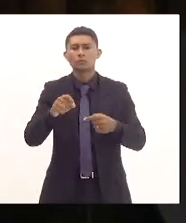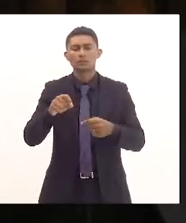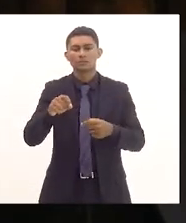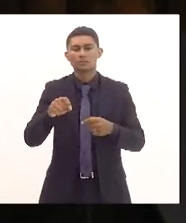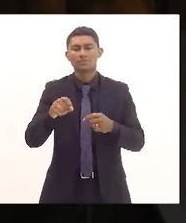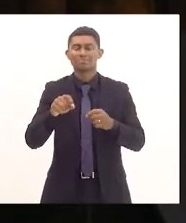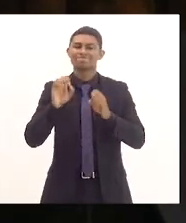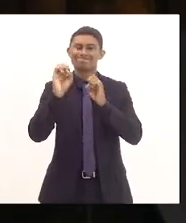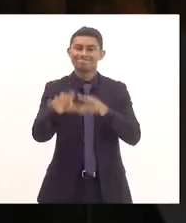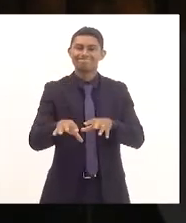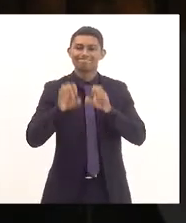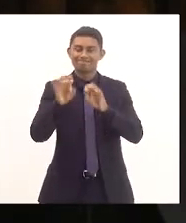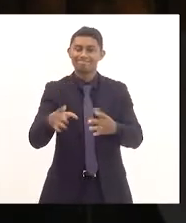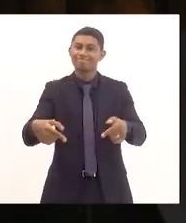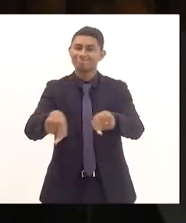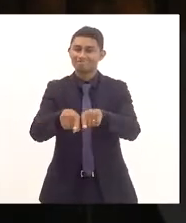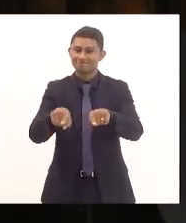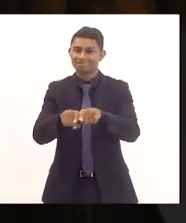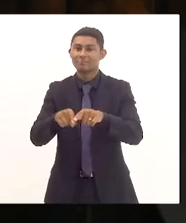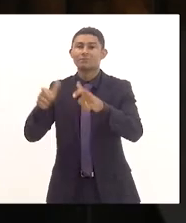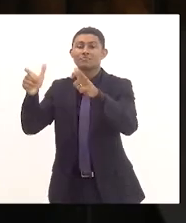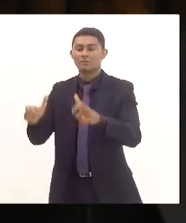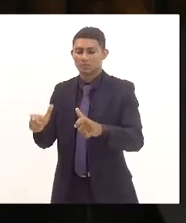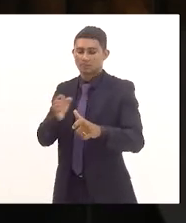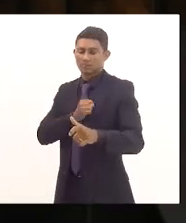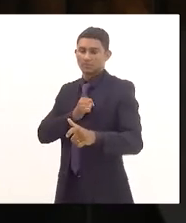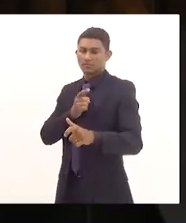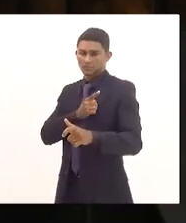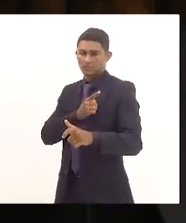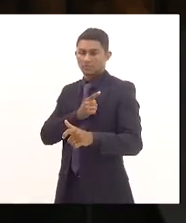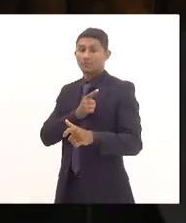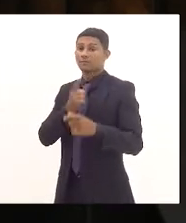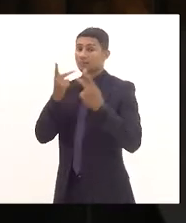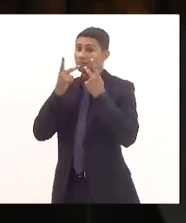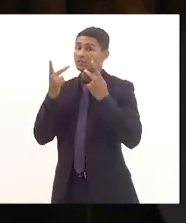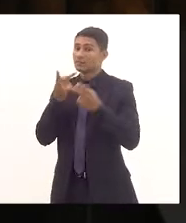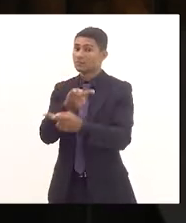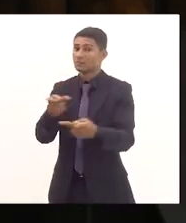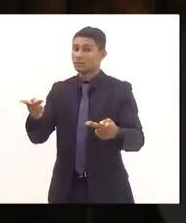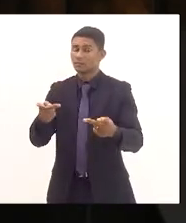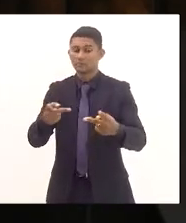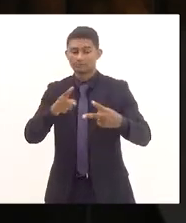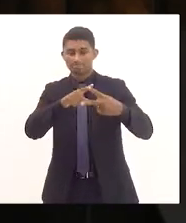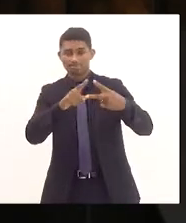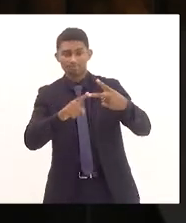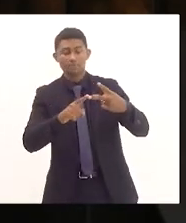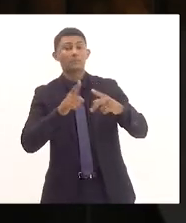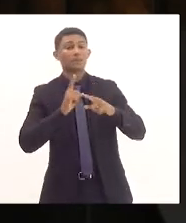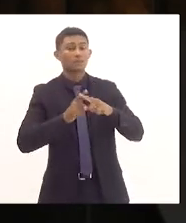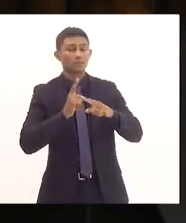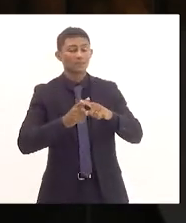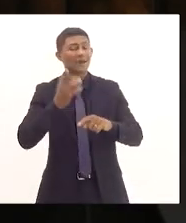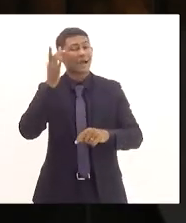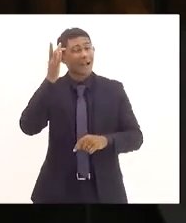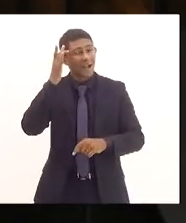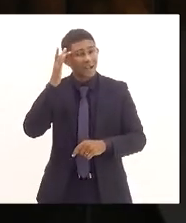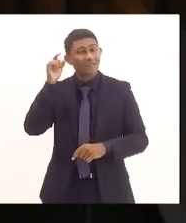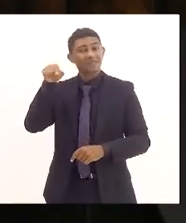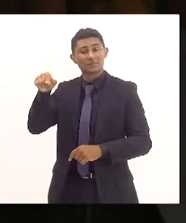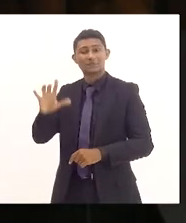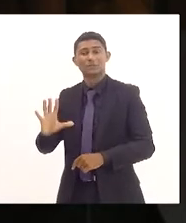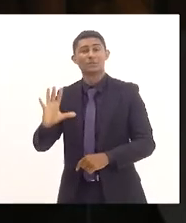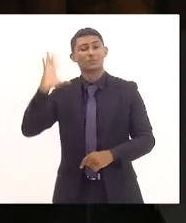em São Gonçalo eu queria focar Presidente na minha fala sobre esses assuntos que eu acredito que tem situações extremamente tristes